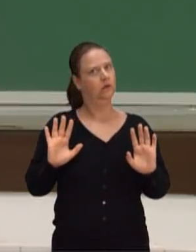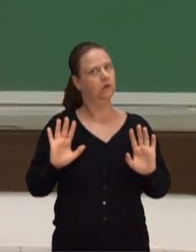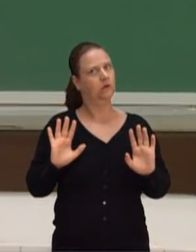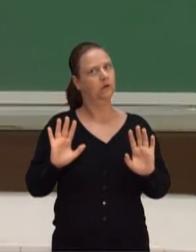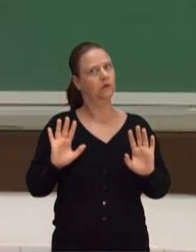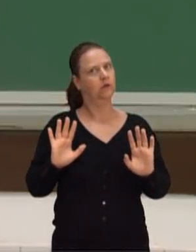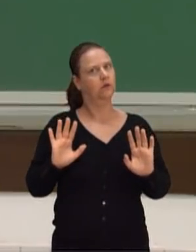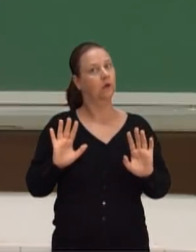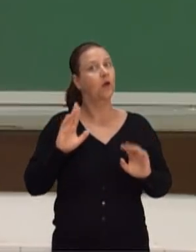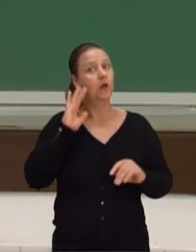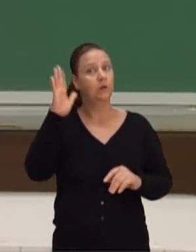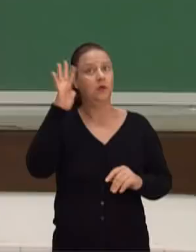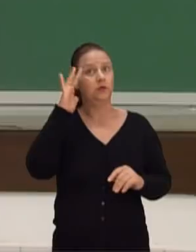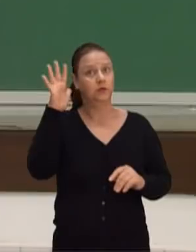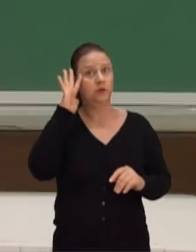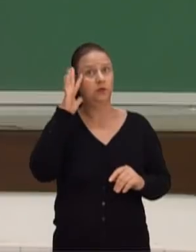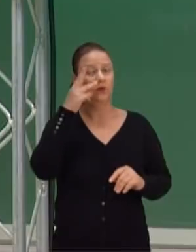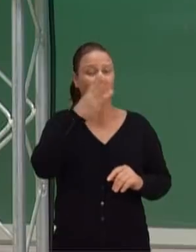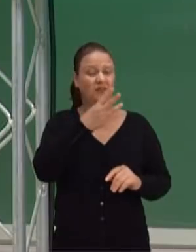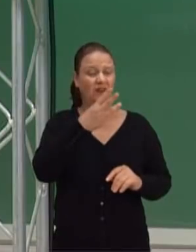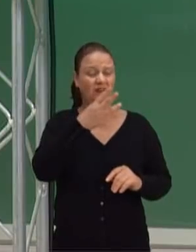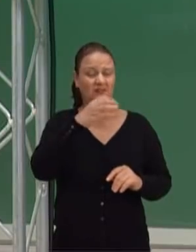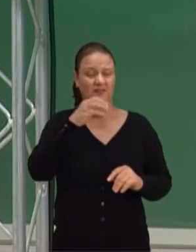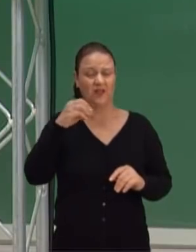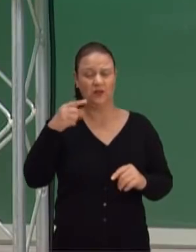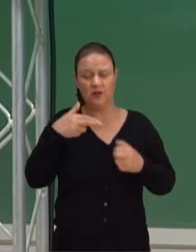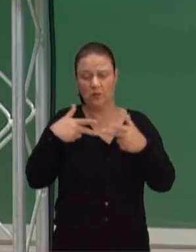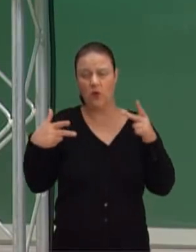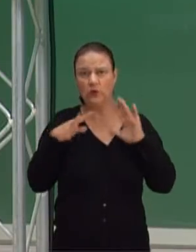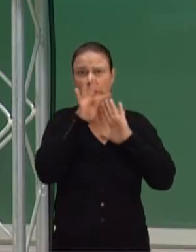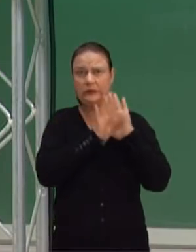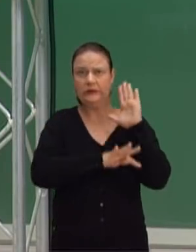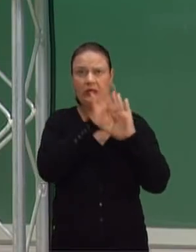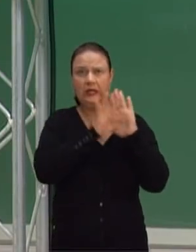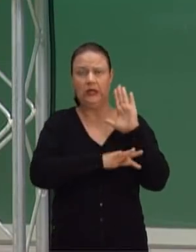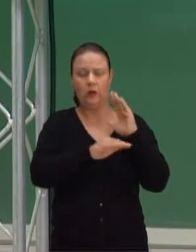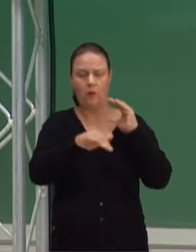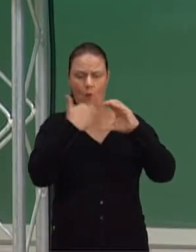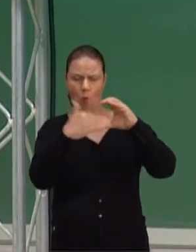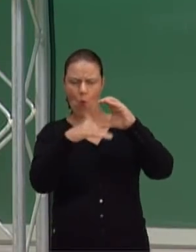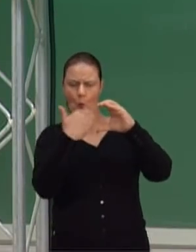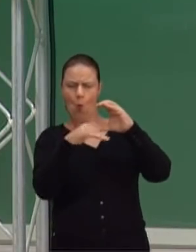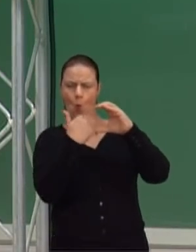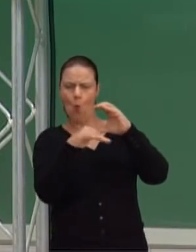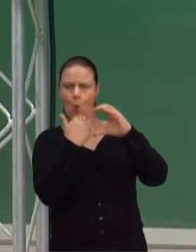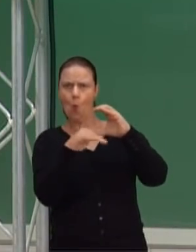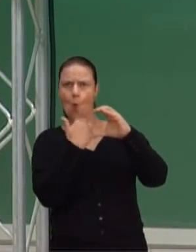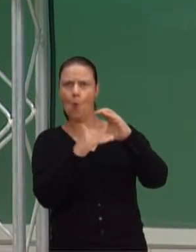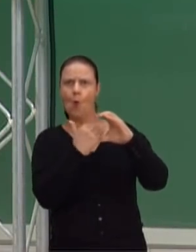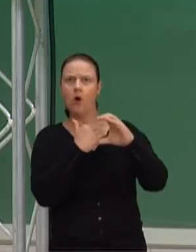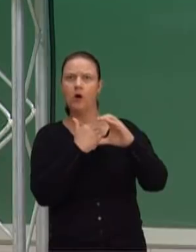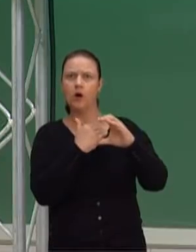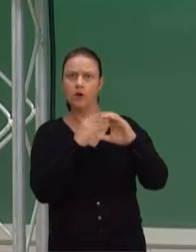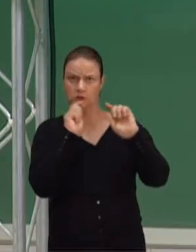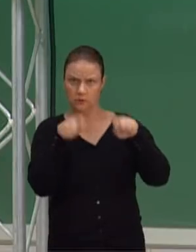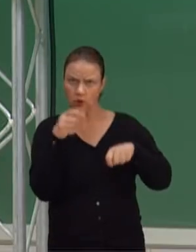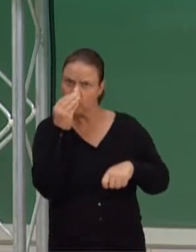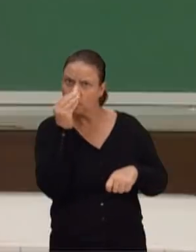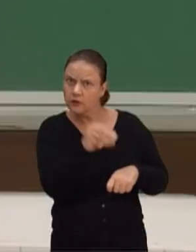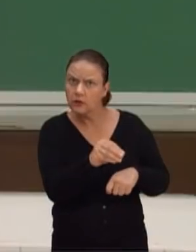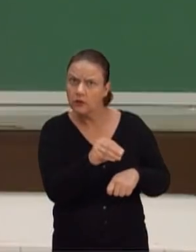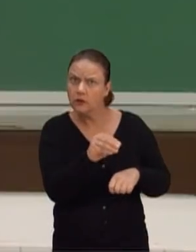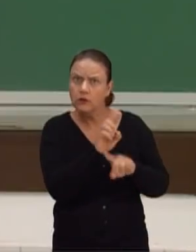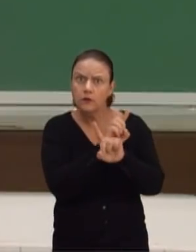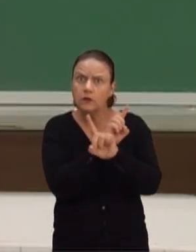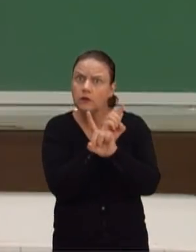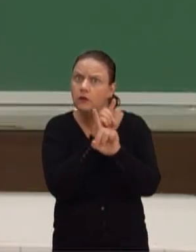300 e poucos textos que vocês me mandaram, textos lindos, eles podem ser simplesmente ignorados? Não.